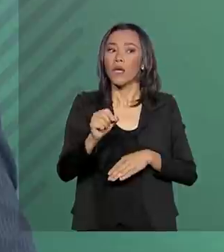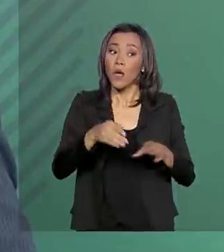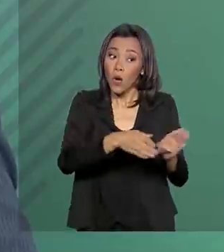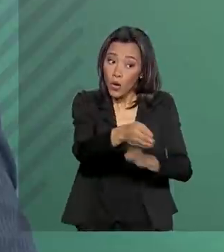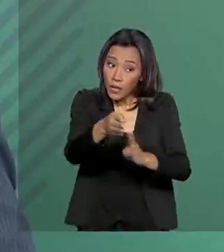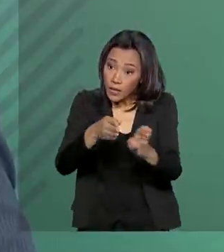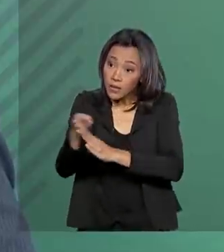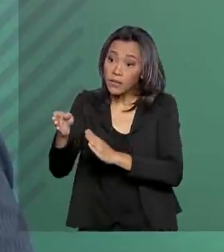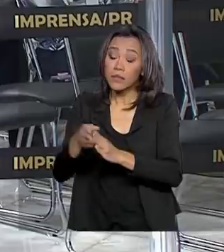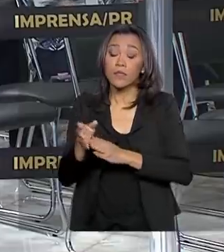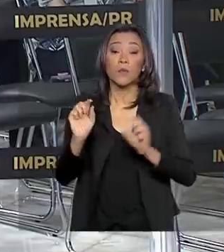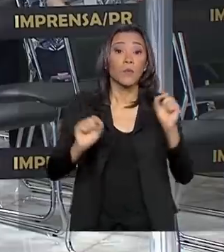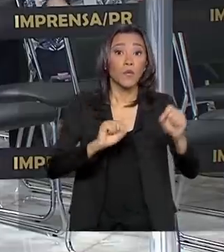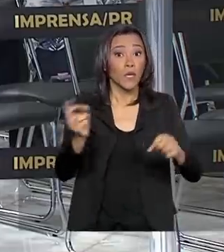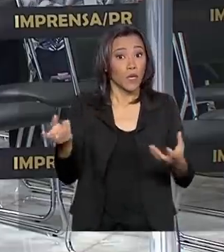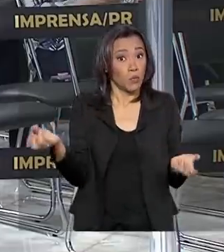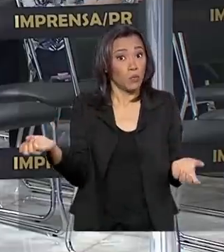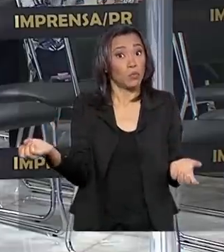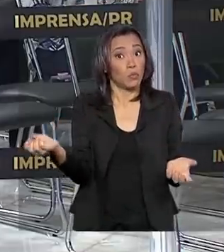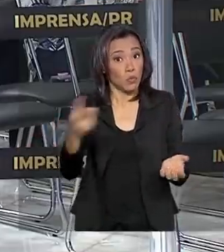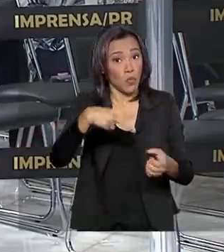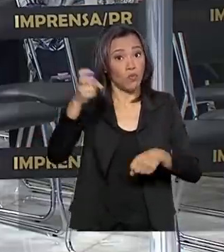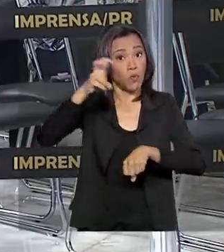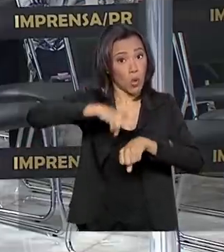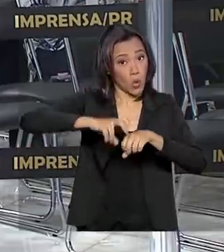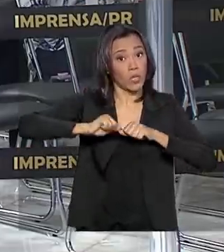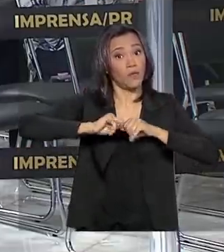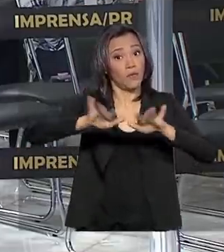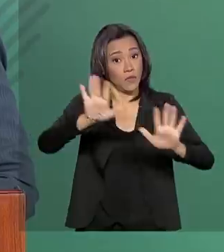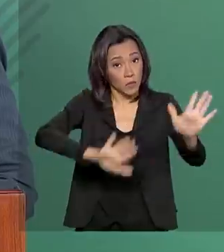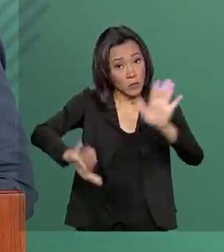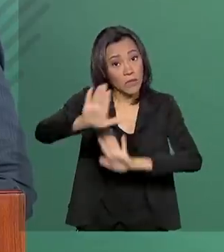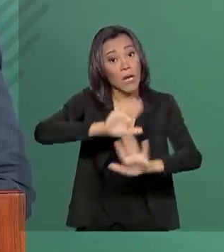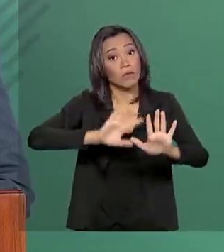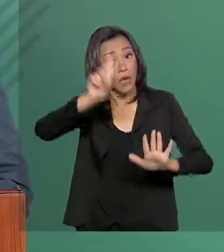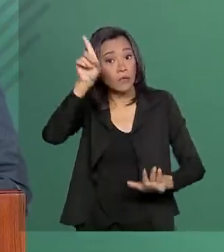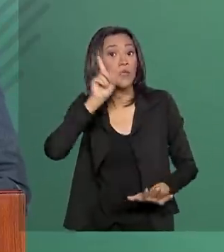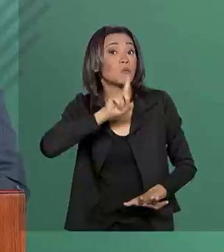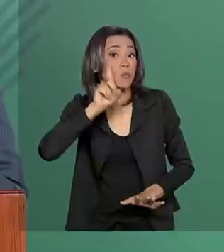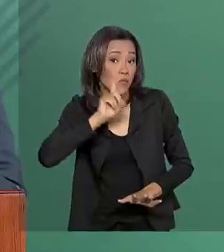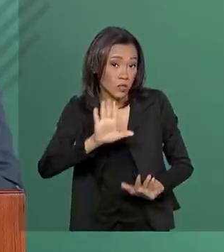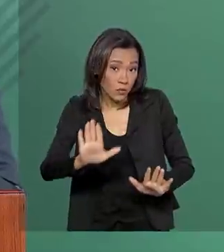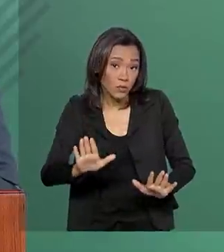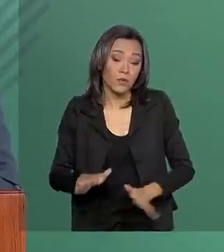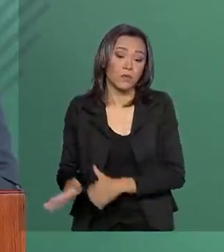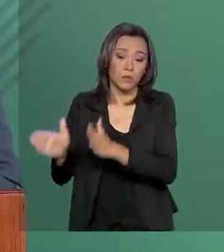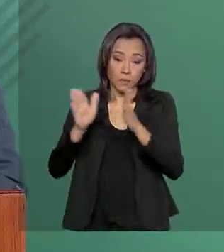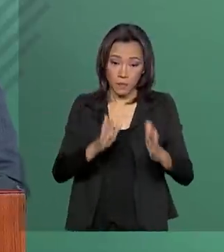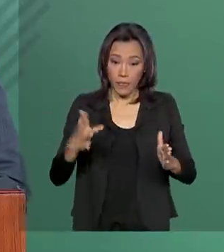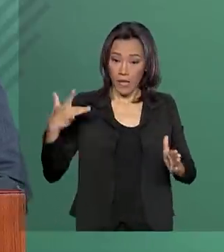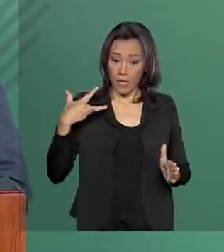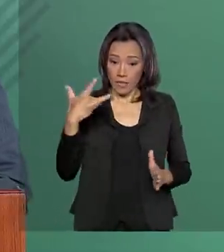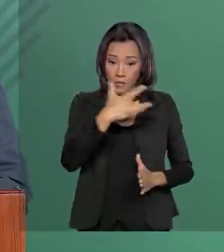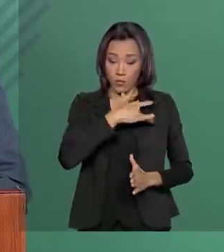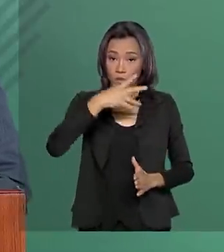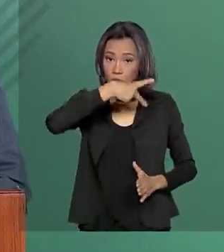ao novo coronavírus nos Estados Unidos durante a viagem. Com relação à saúde do presidente, são